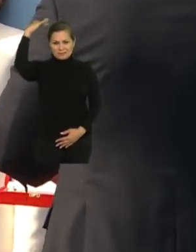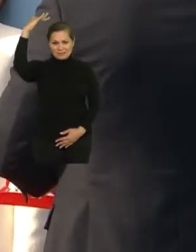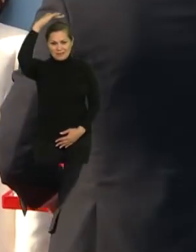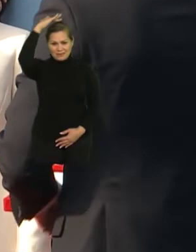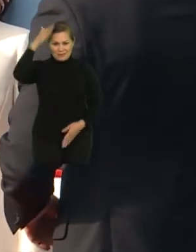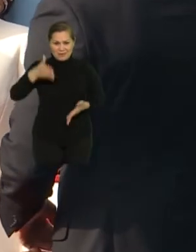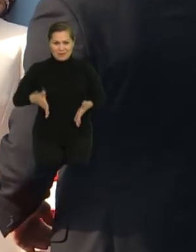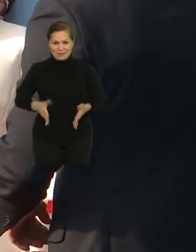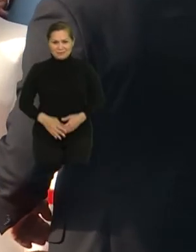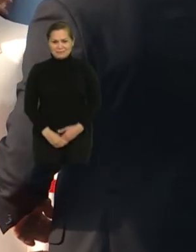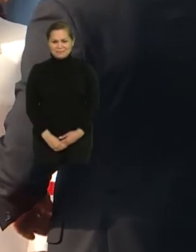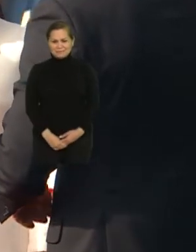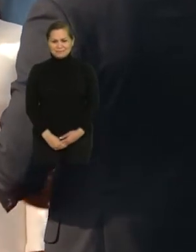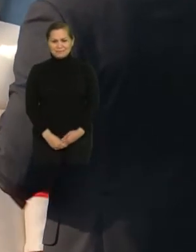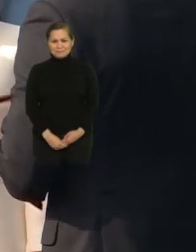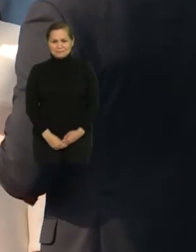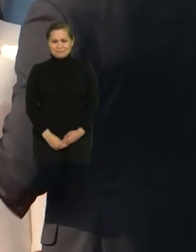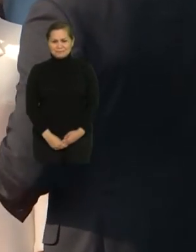República do Paraguai.